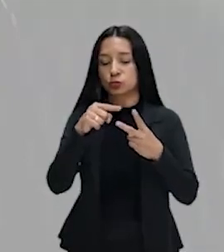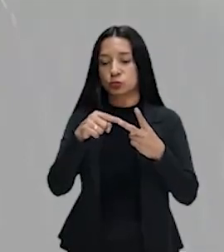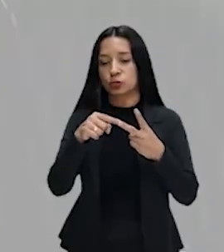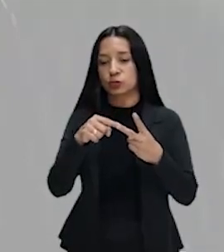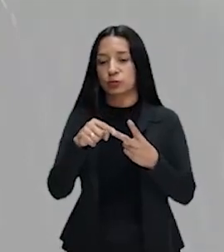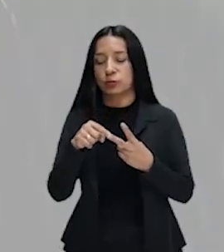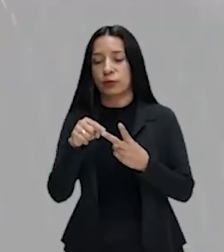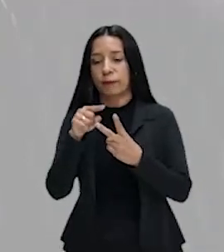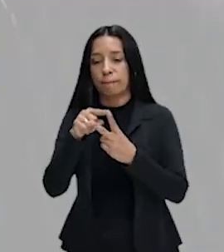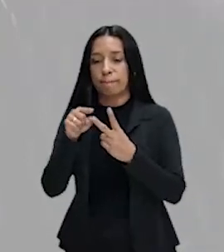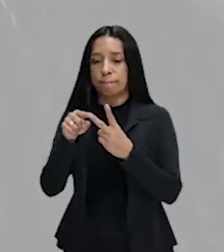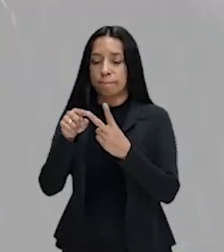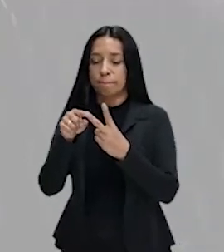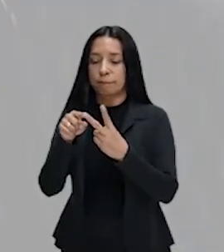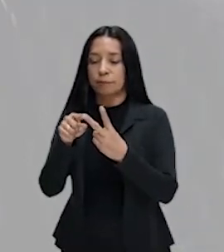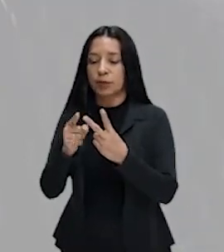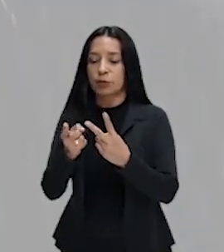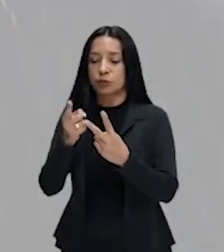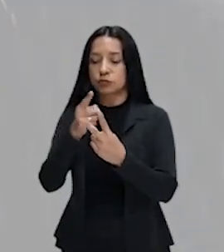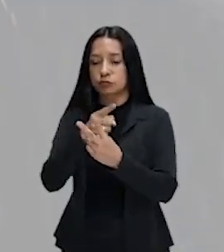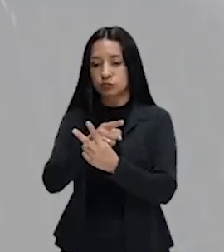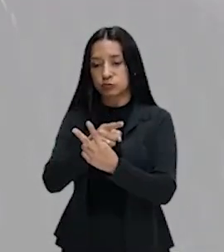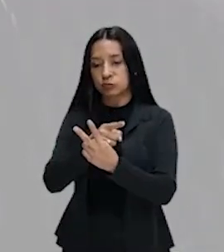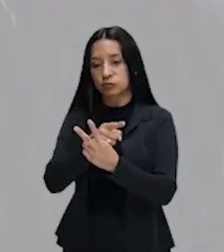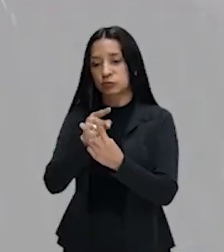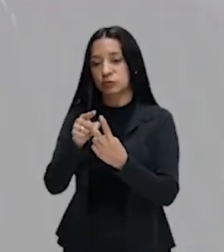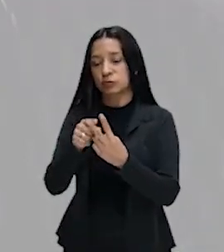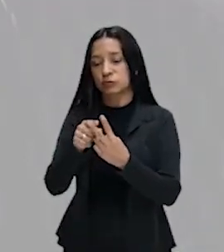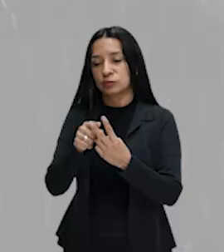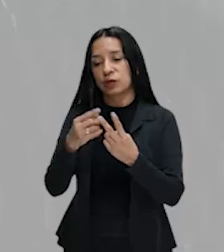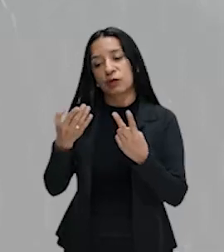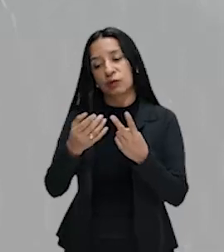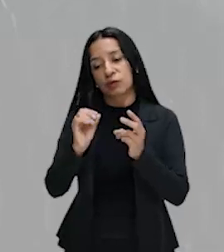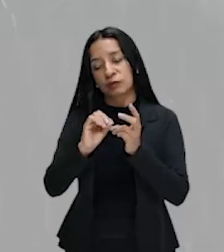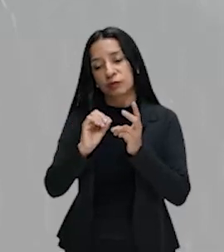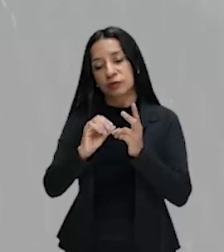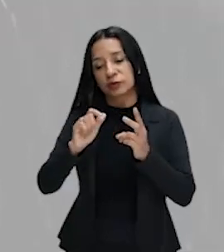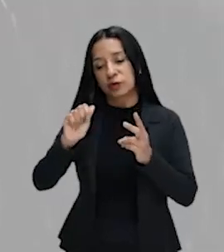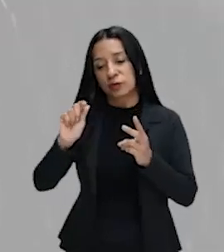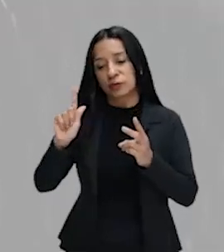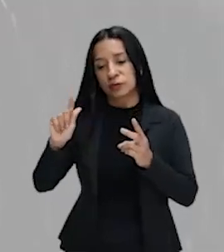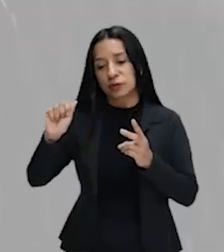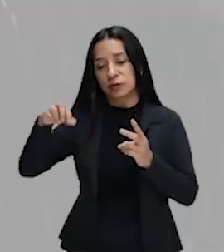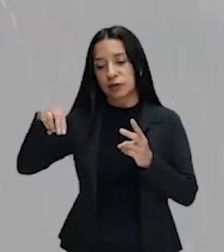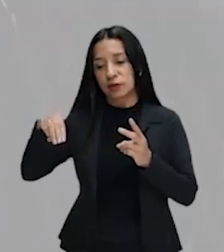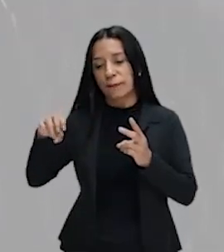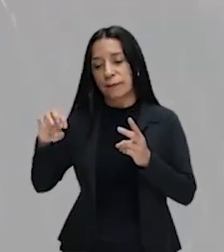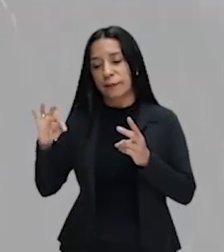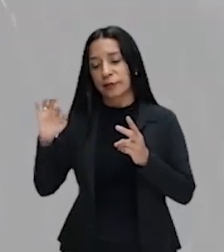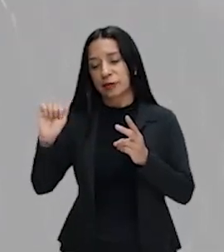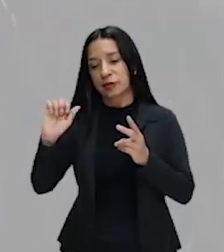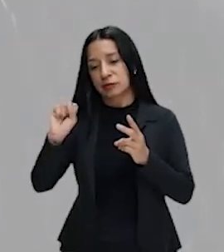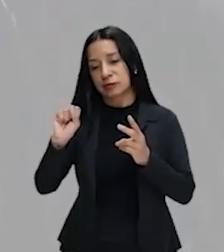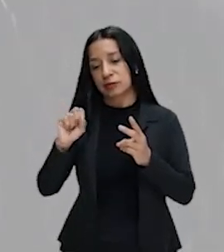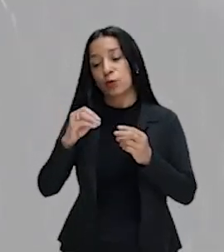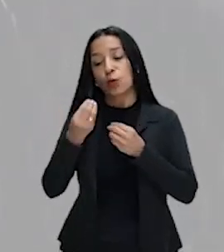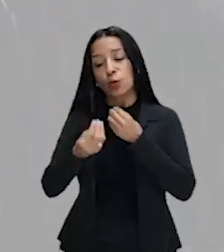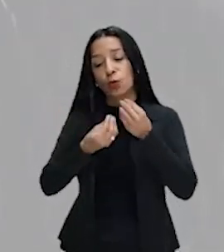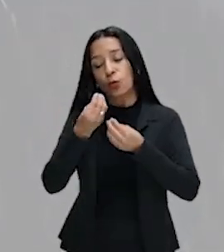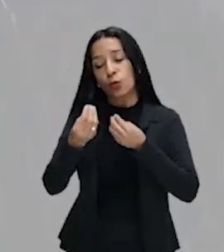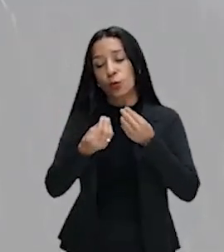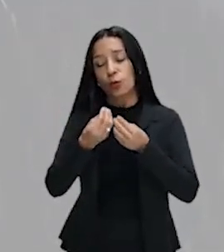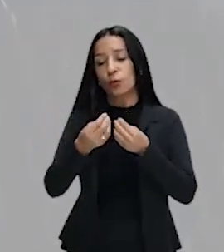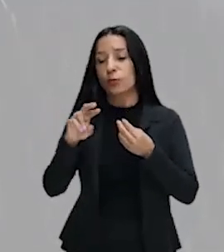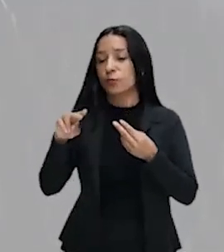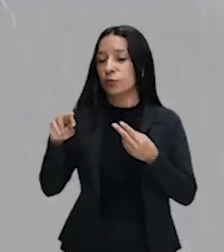estão se cruzando. Para fazer esse cruzamento, a gente vai gerar os gametas de cada um. Como é que se gera os gametas?